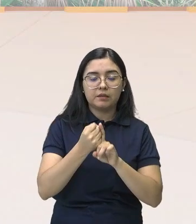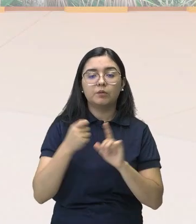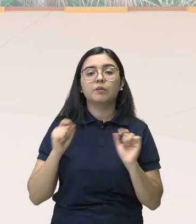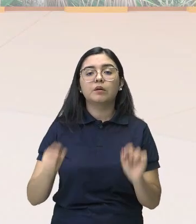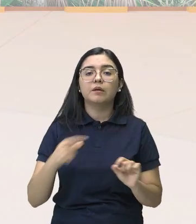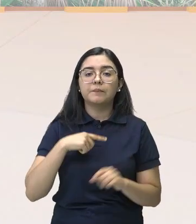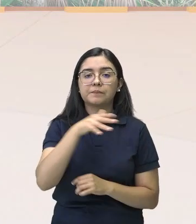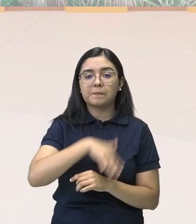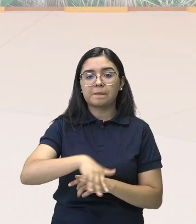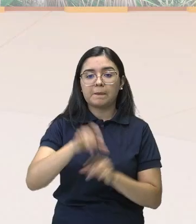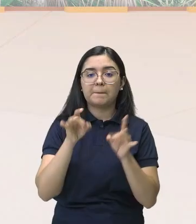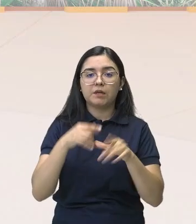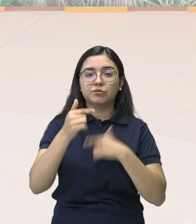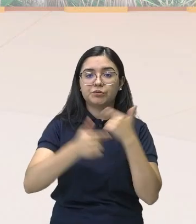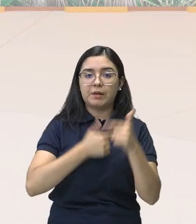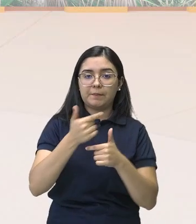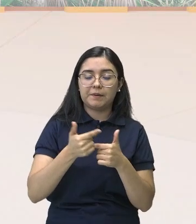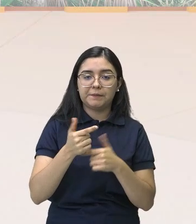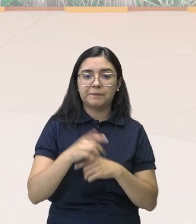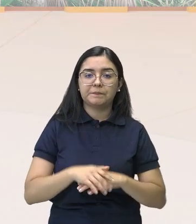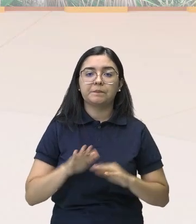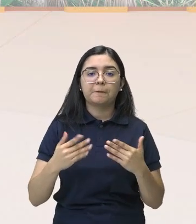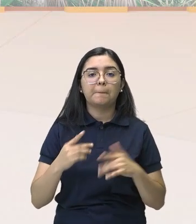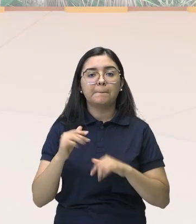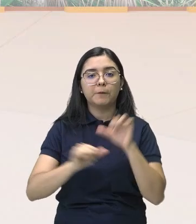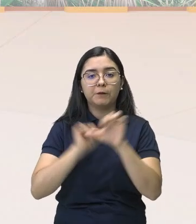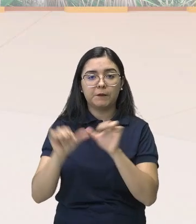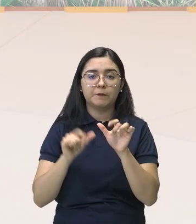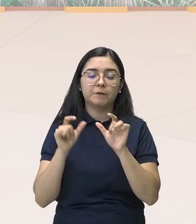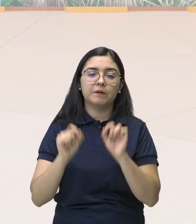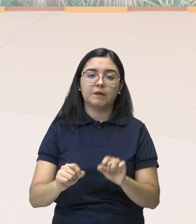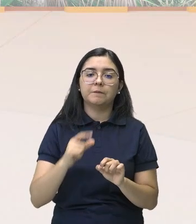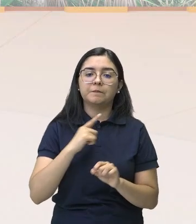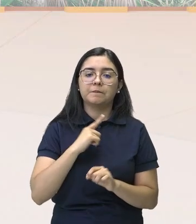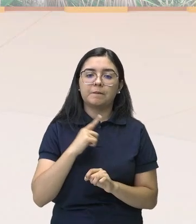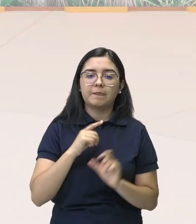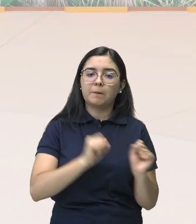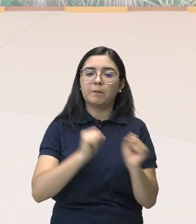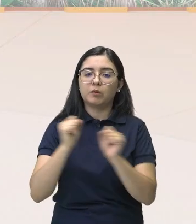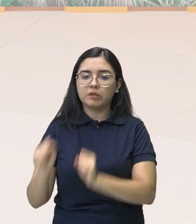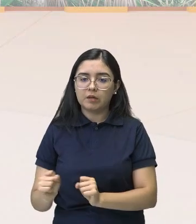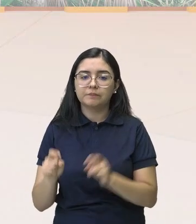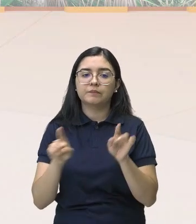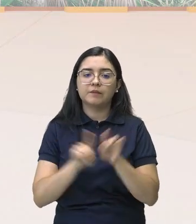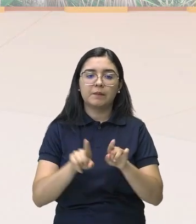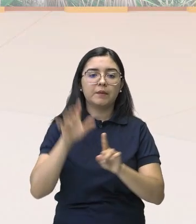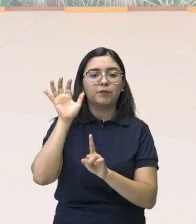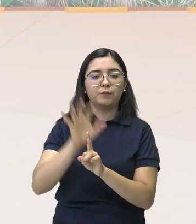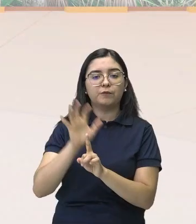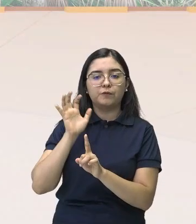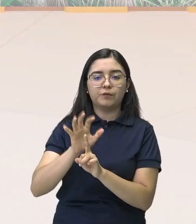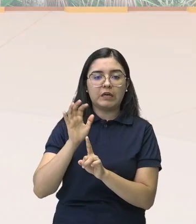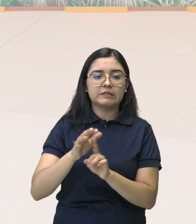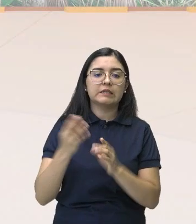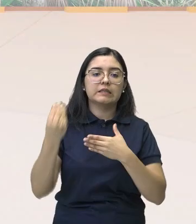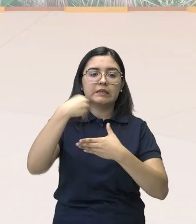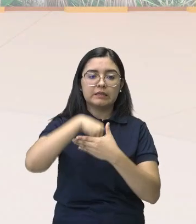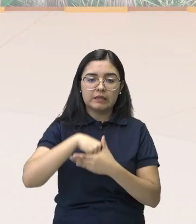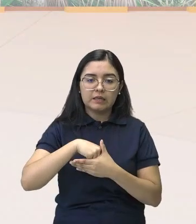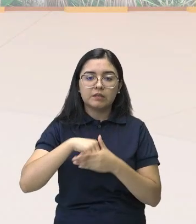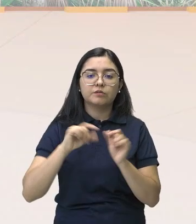o mercado de trabalho, alterando as dinâmicas de poder e influência dentro